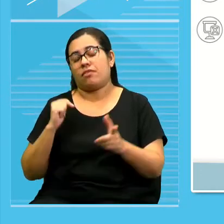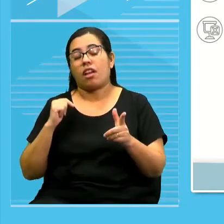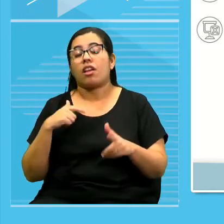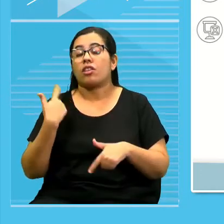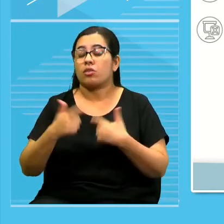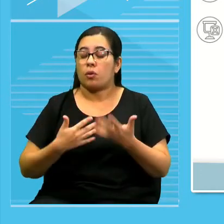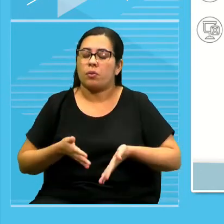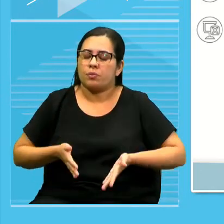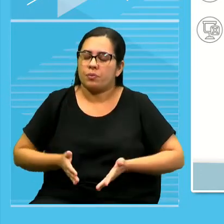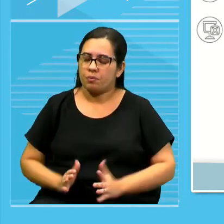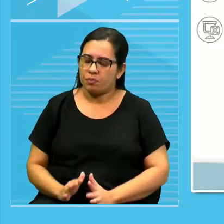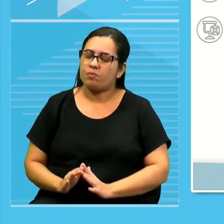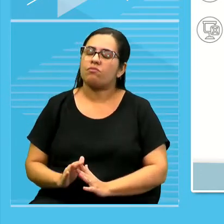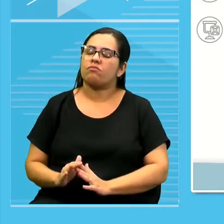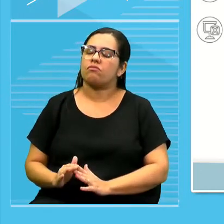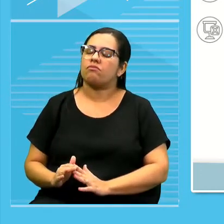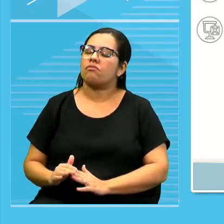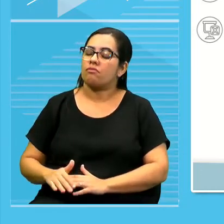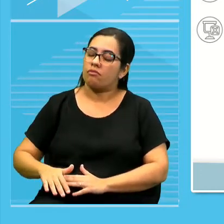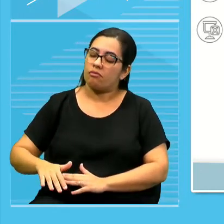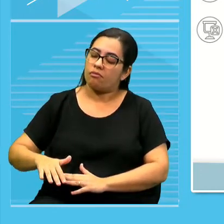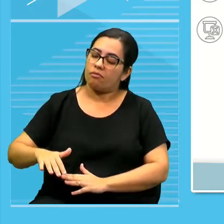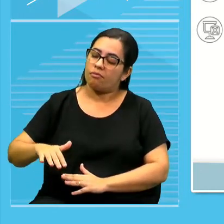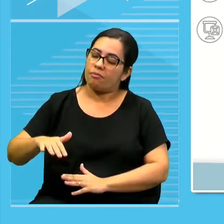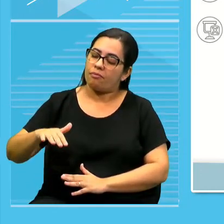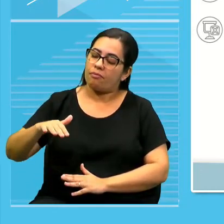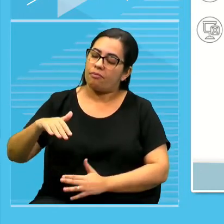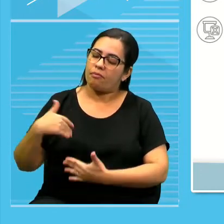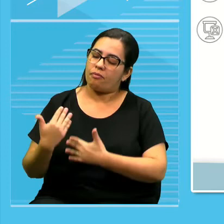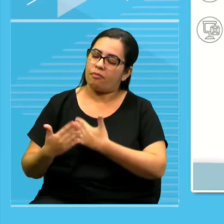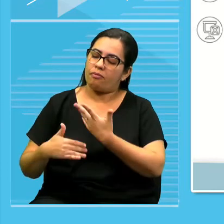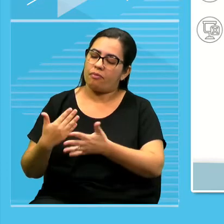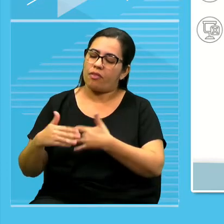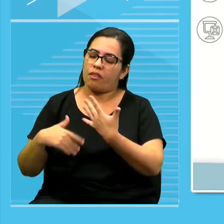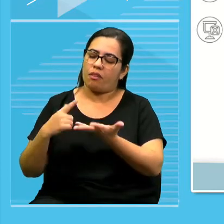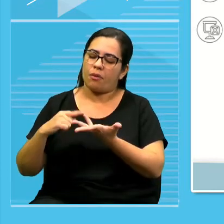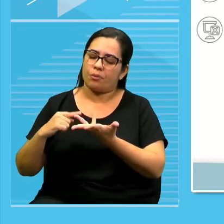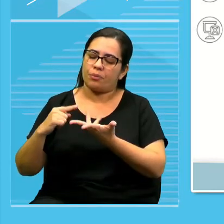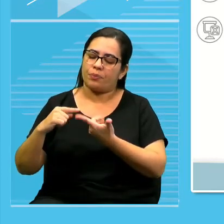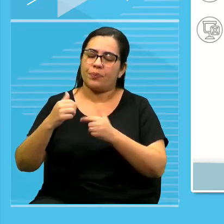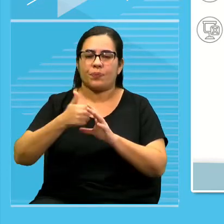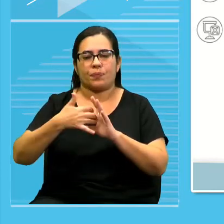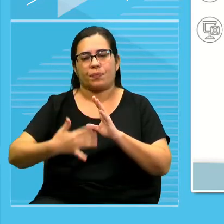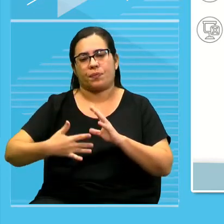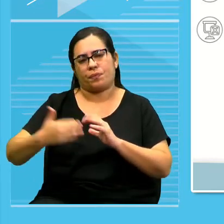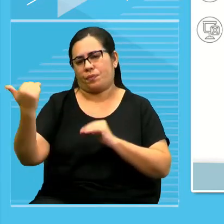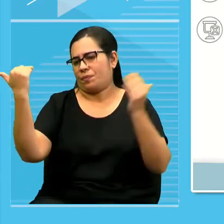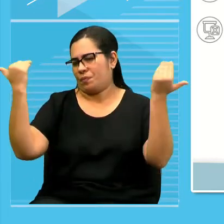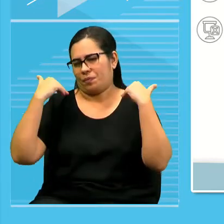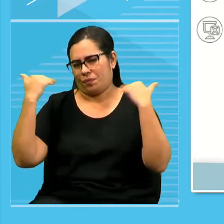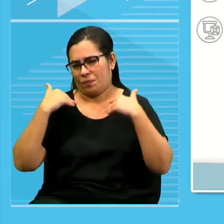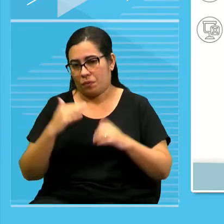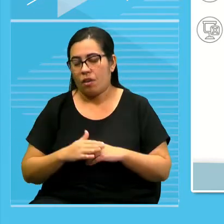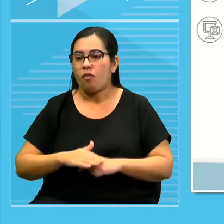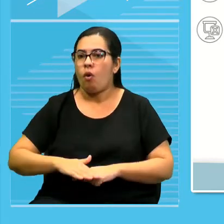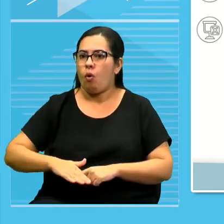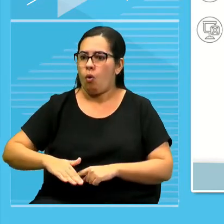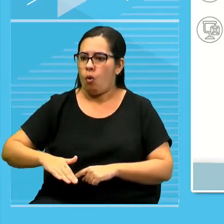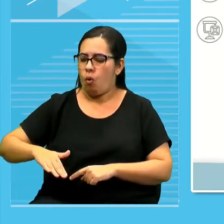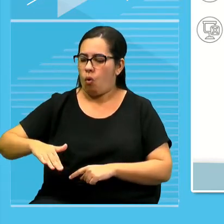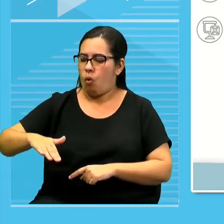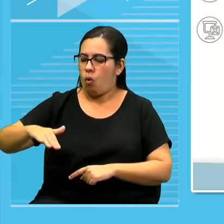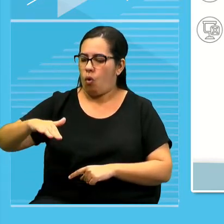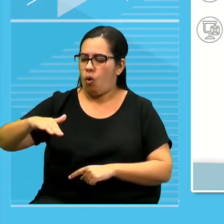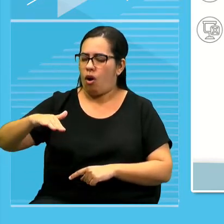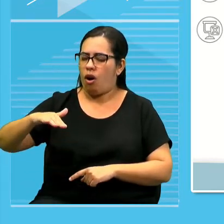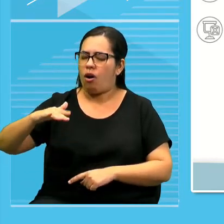vai desenvolvendo a nossa personalidade a medida que eu cresço que eu me desenvolvo eu